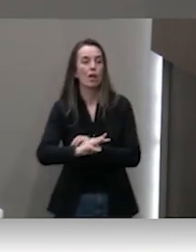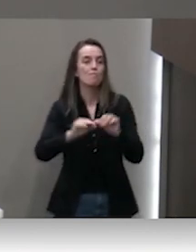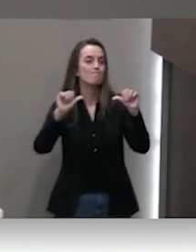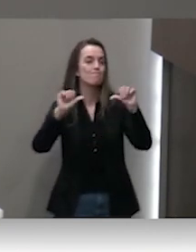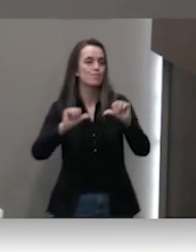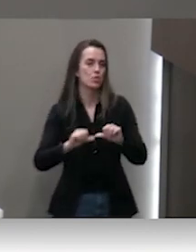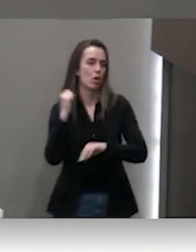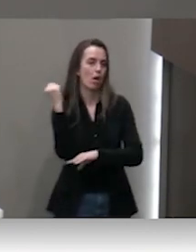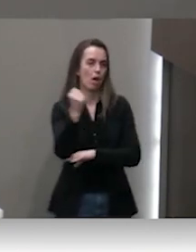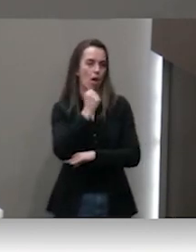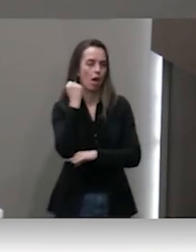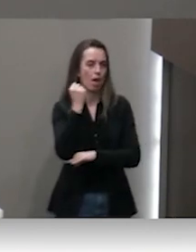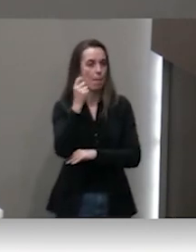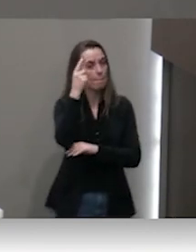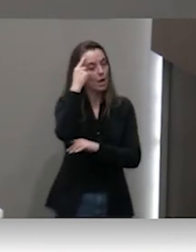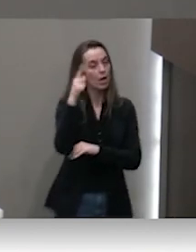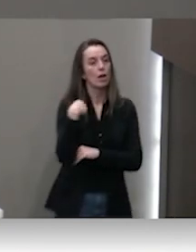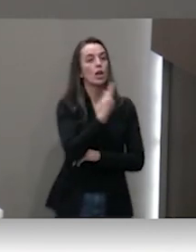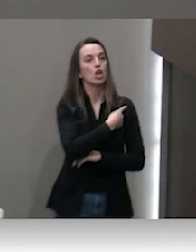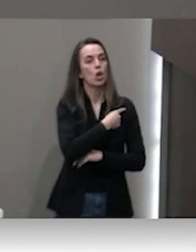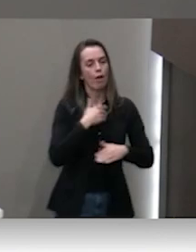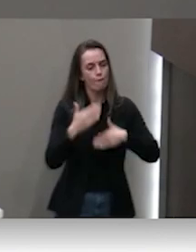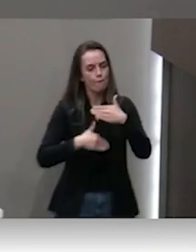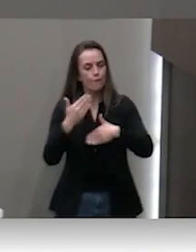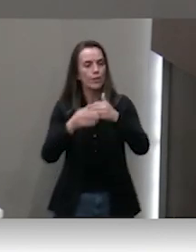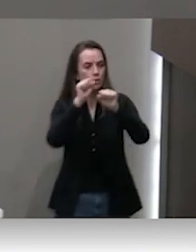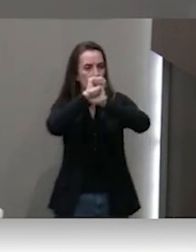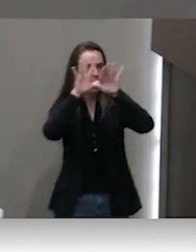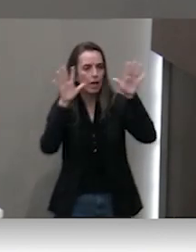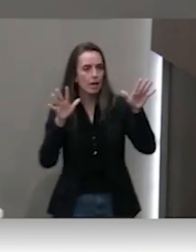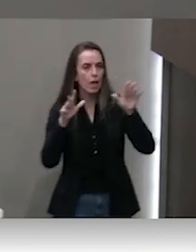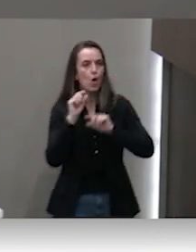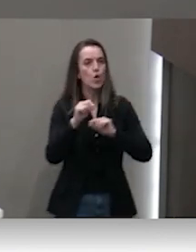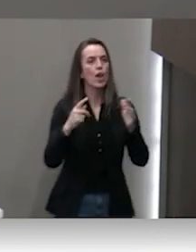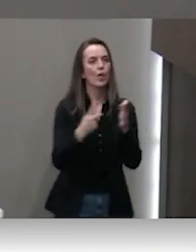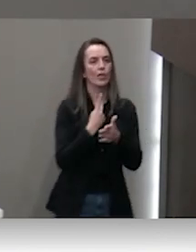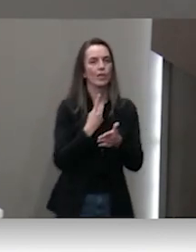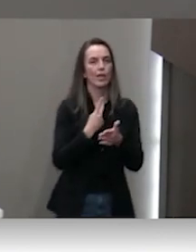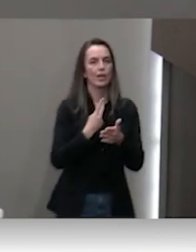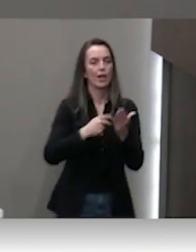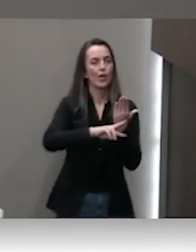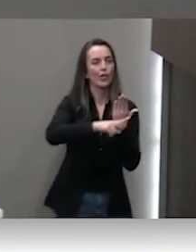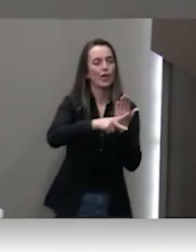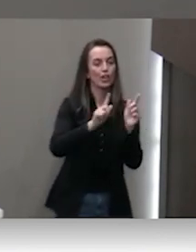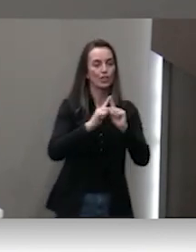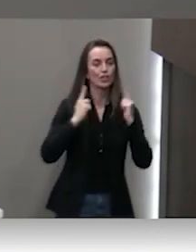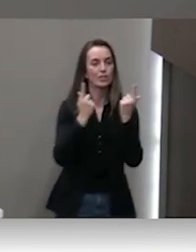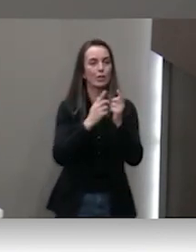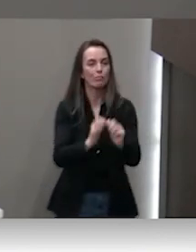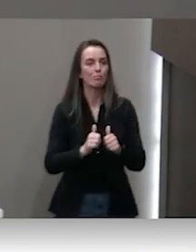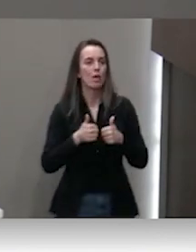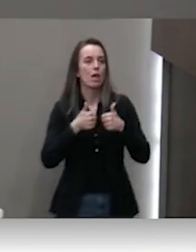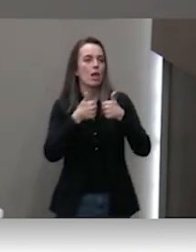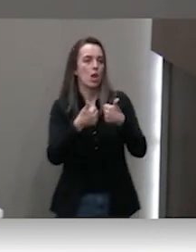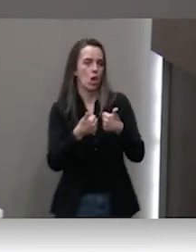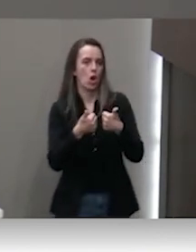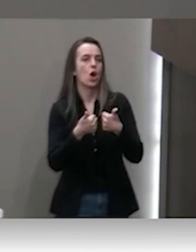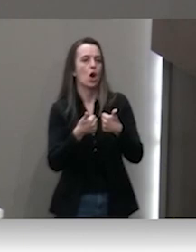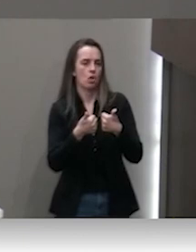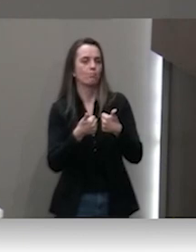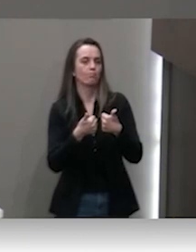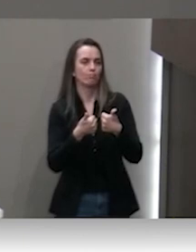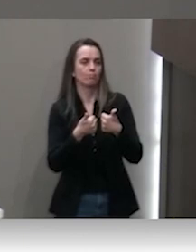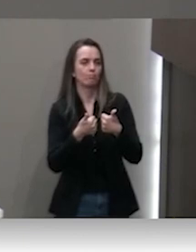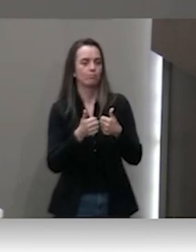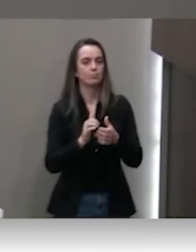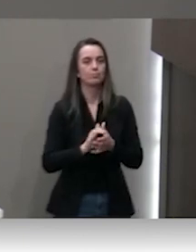em transparência, a gente avança em gestão eficiente dos recursos dos nossos